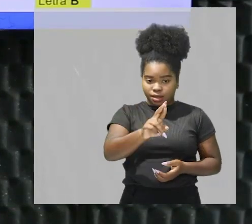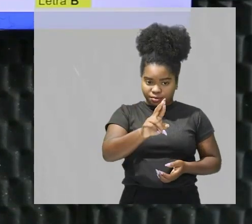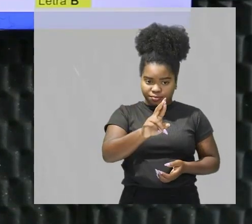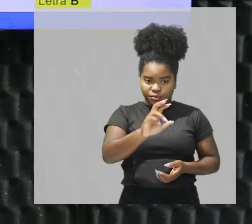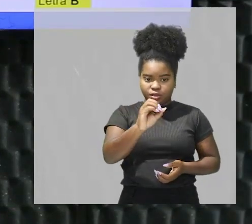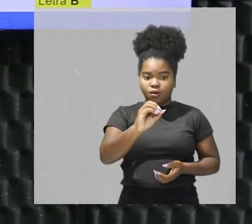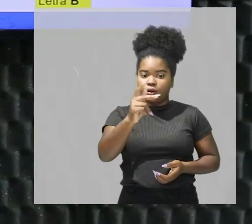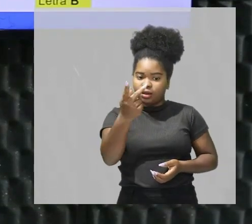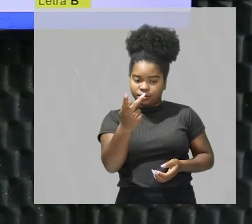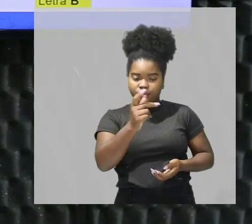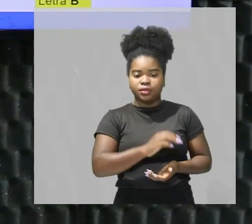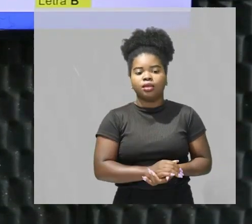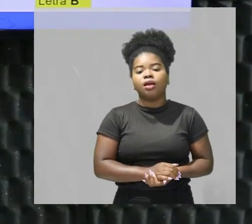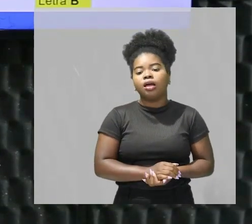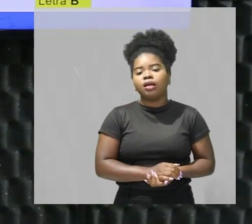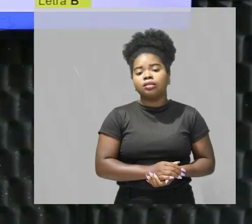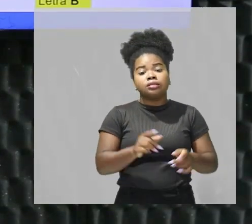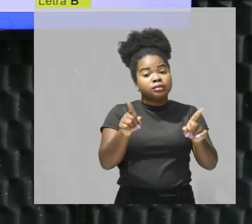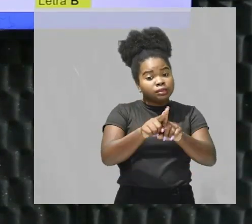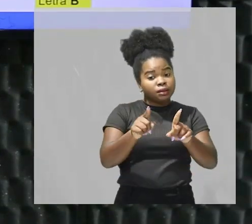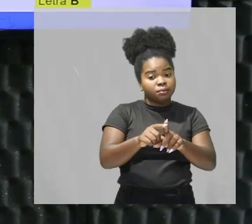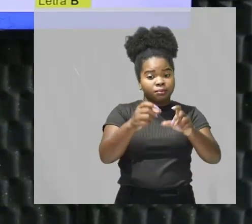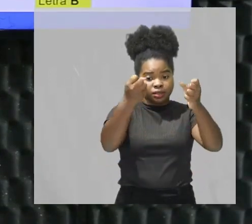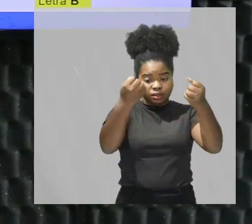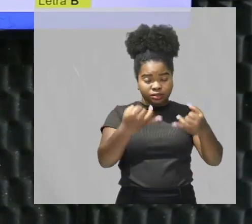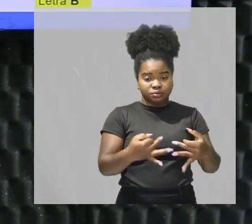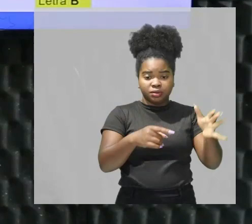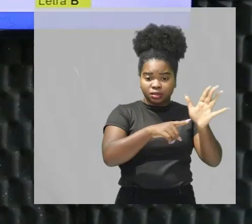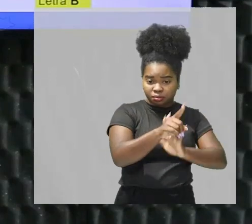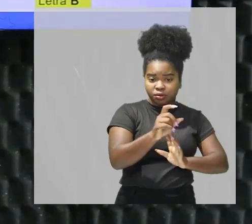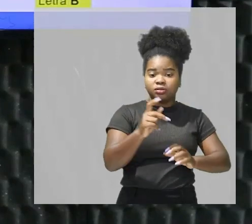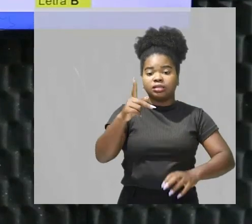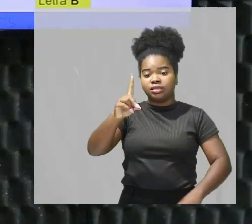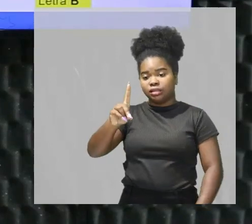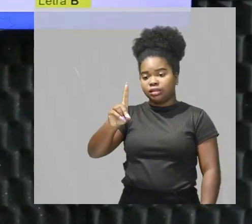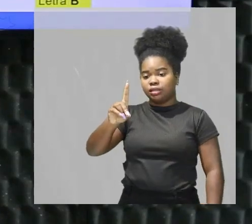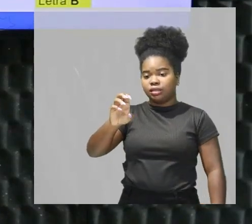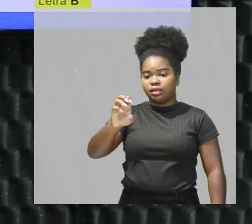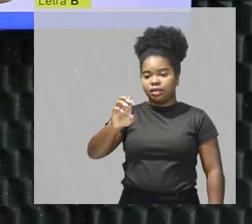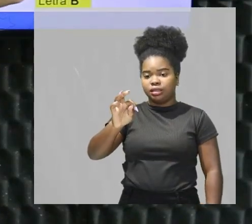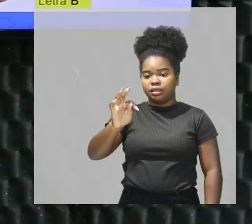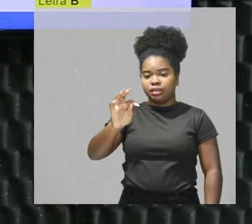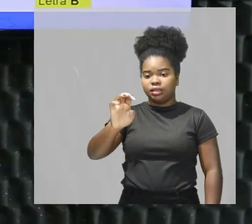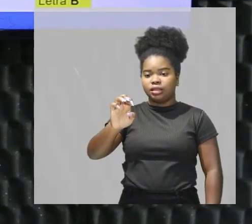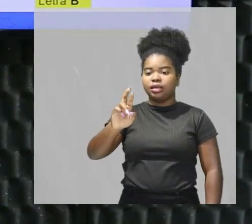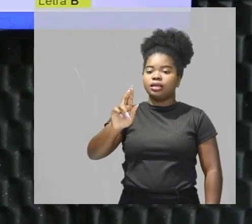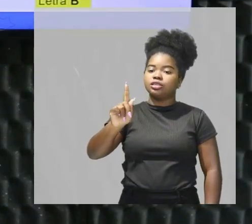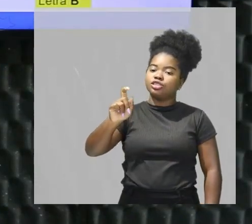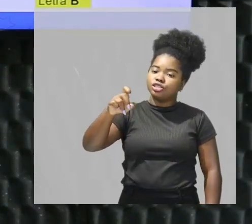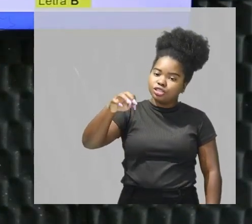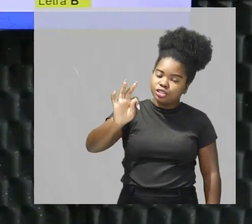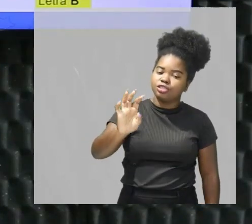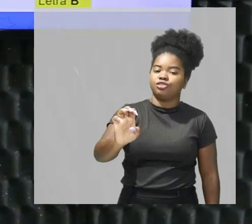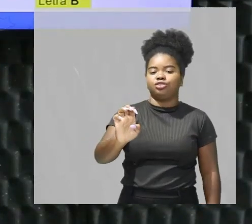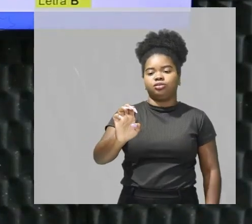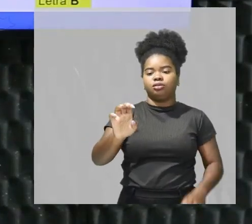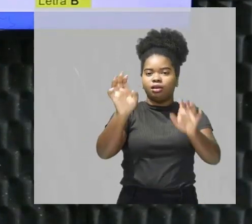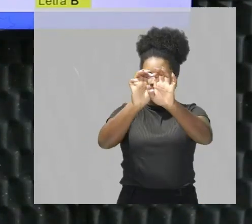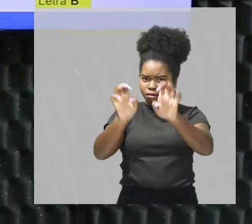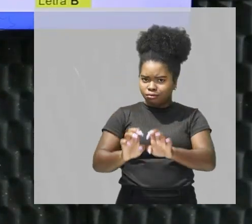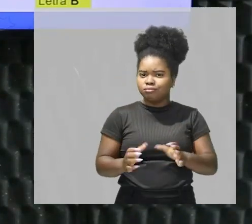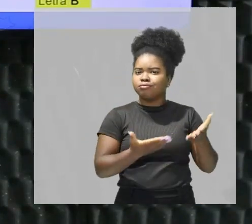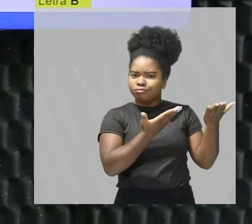A questão também falou de detergente. Aí eu trouxe a estrutura de um detergente.